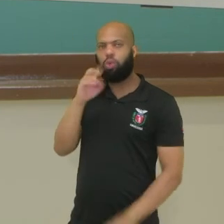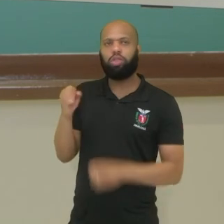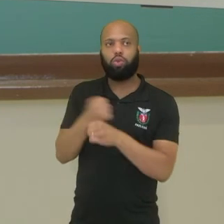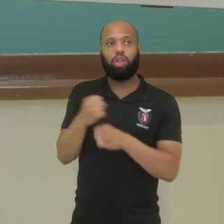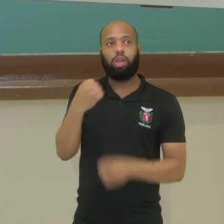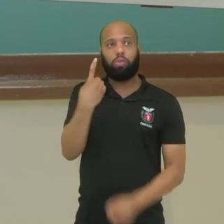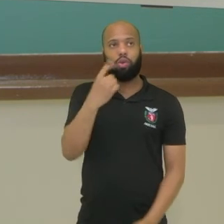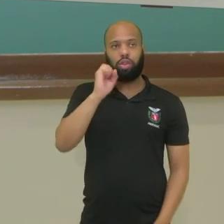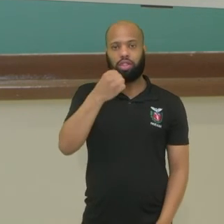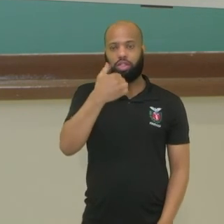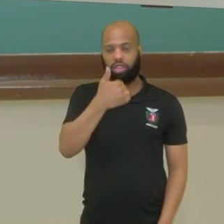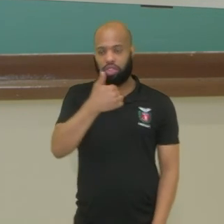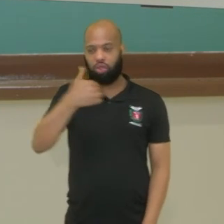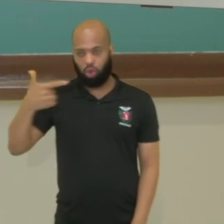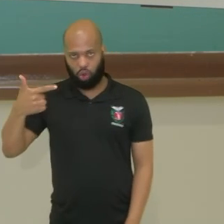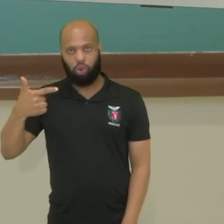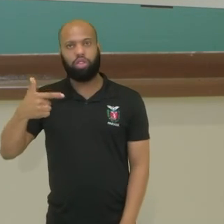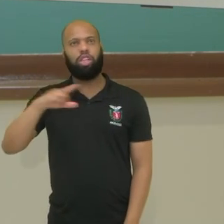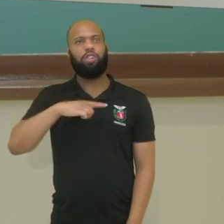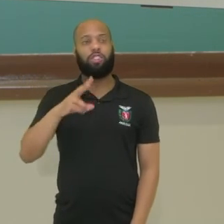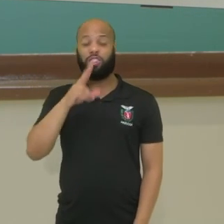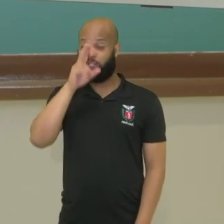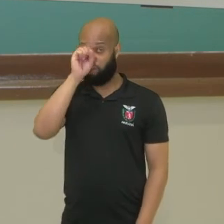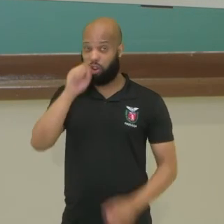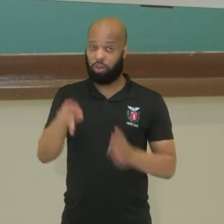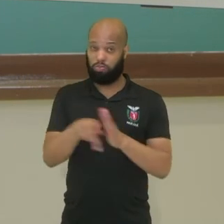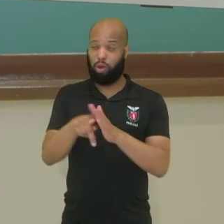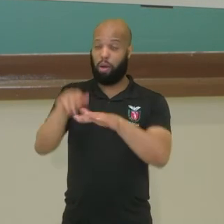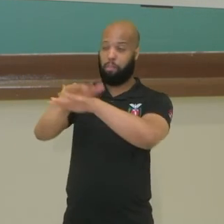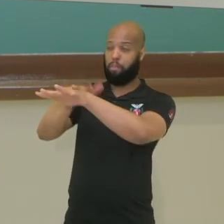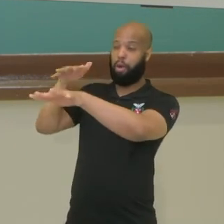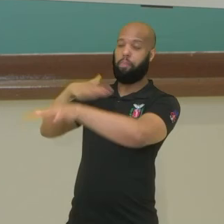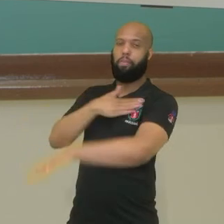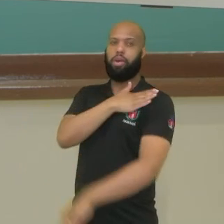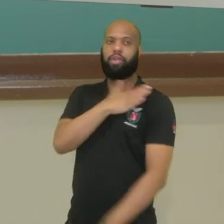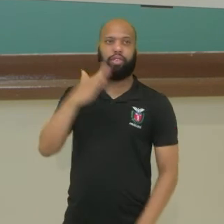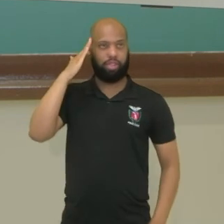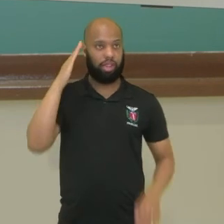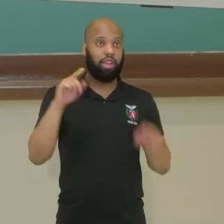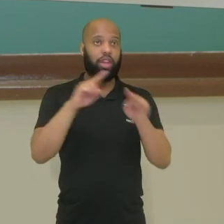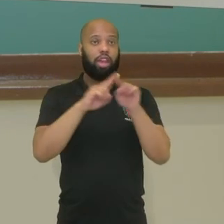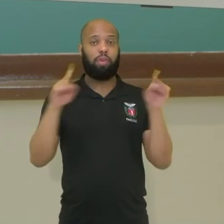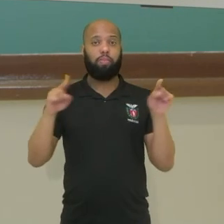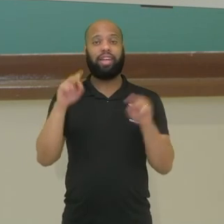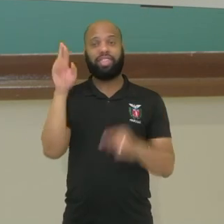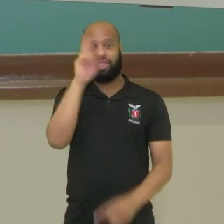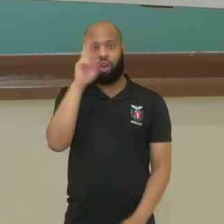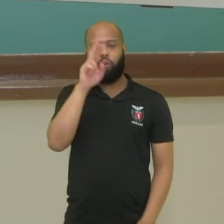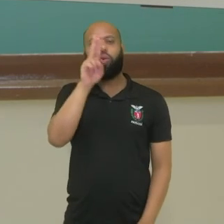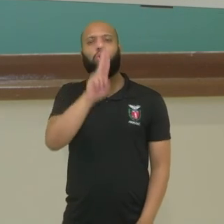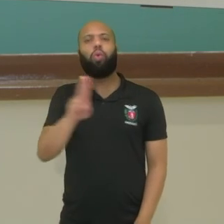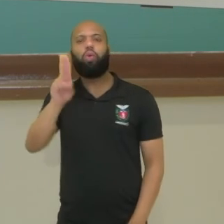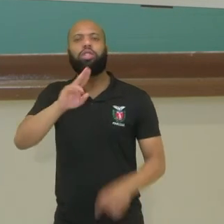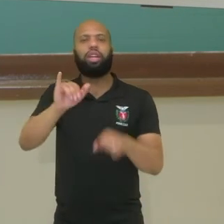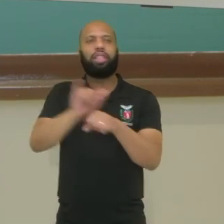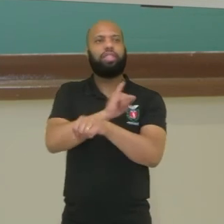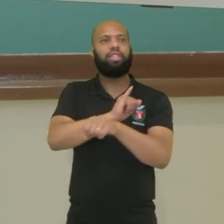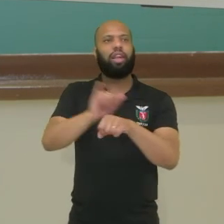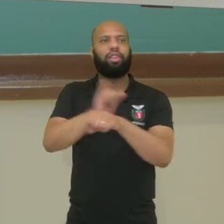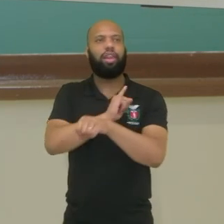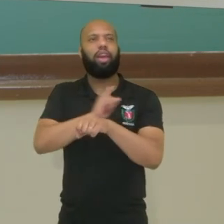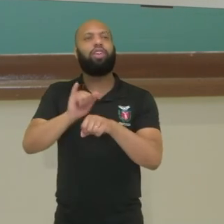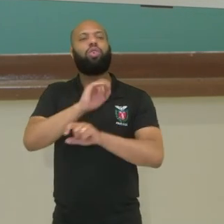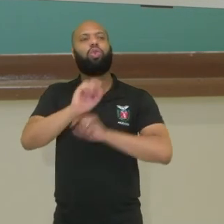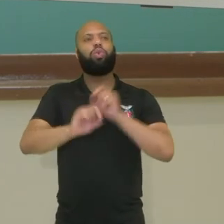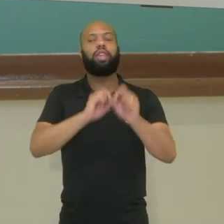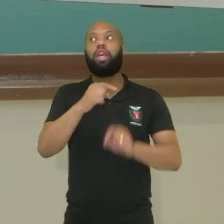com um poderoso exército, né? A Rússia vai se utilizar da técnica de terra arrasada. Ela tinha consciência que ela